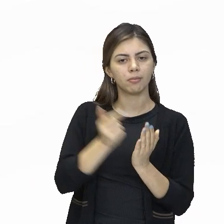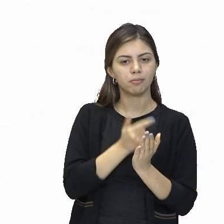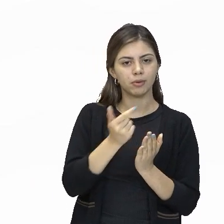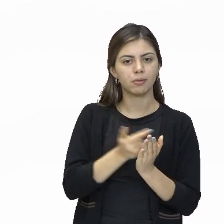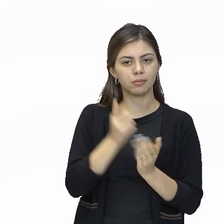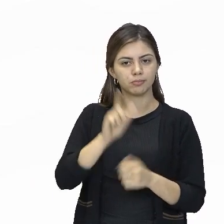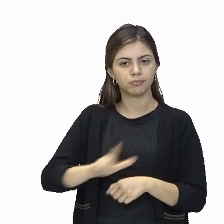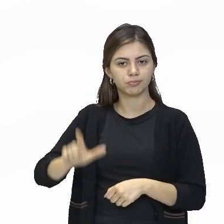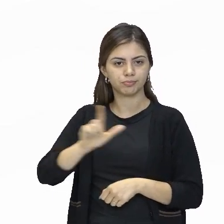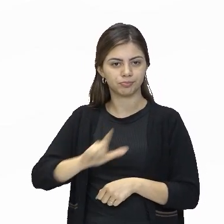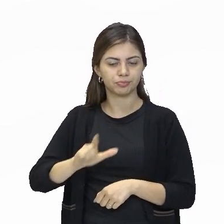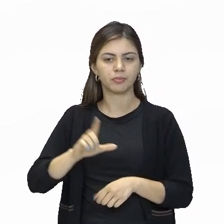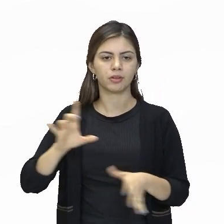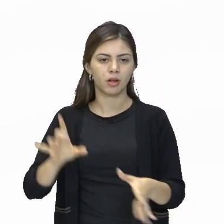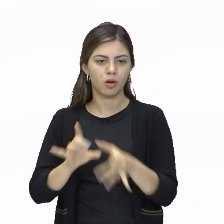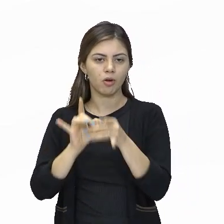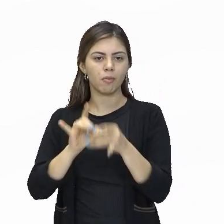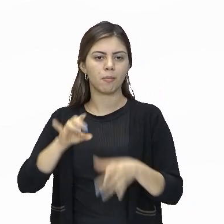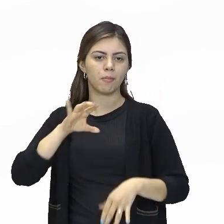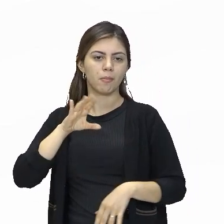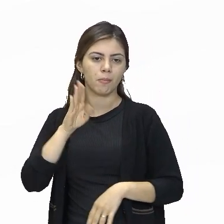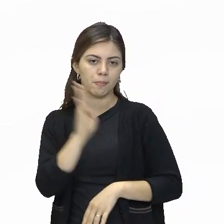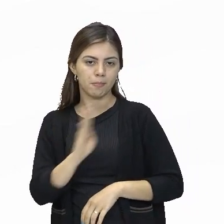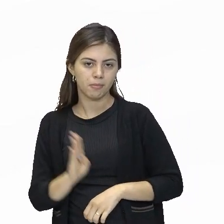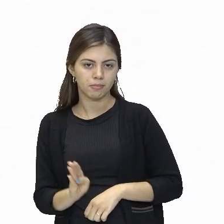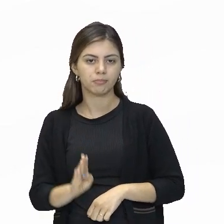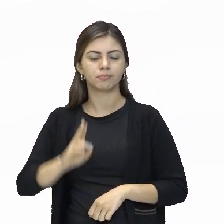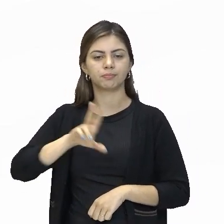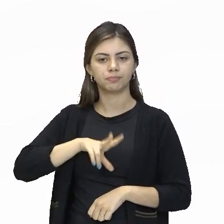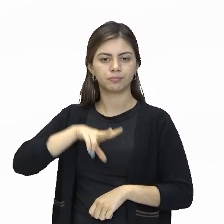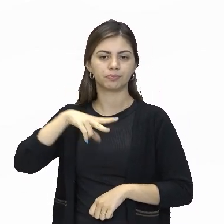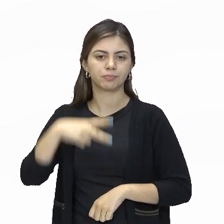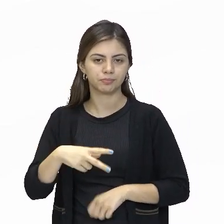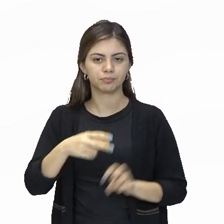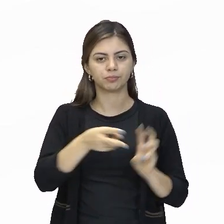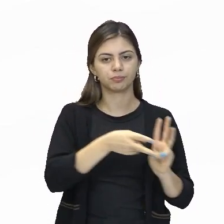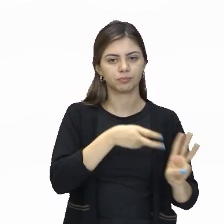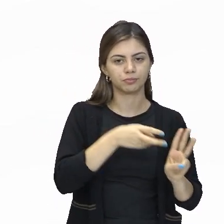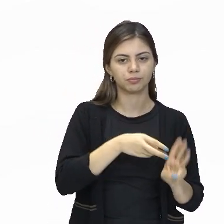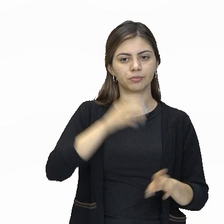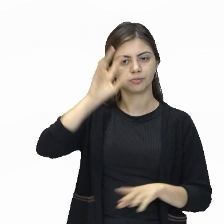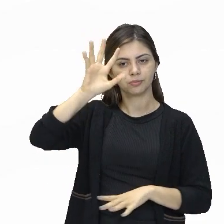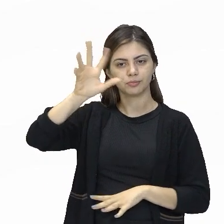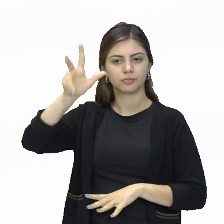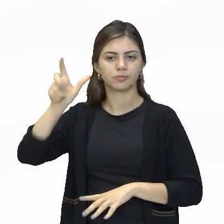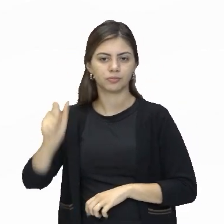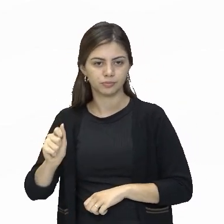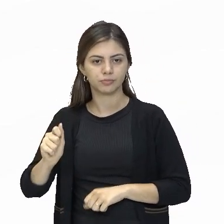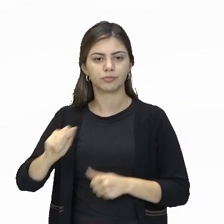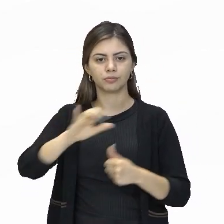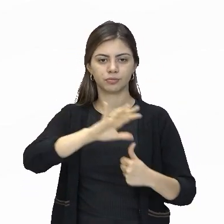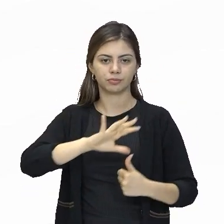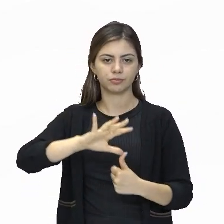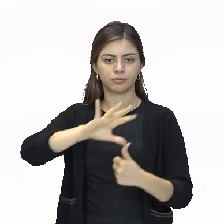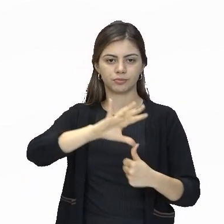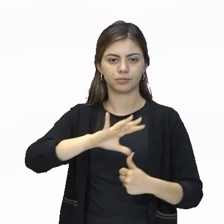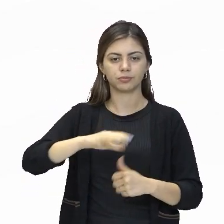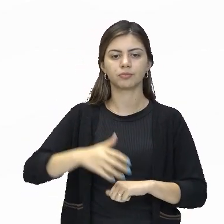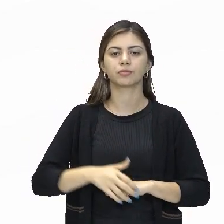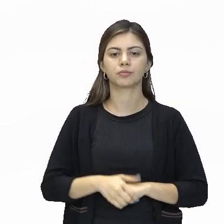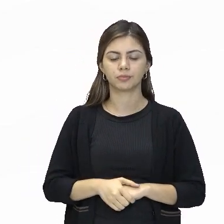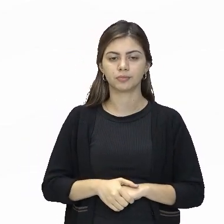conhecimento de obras literárias das literaturas brasileira, portuguesa, indígena, africana